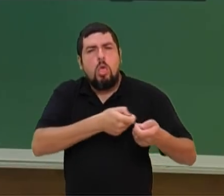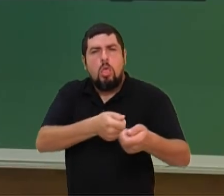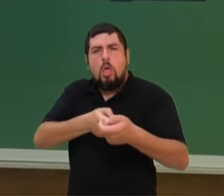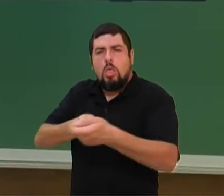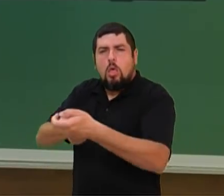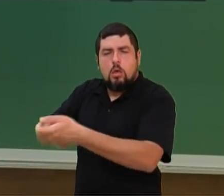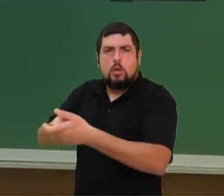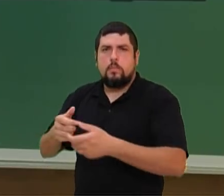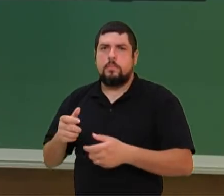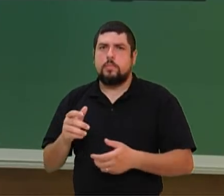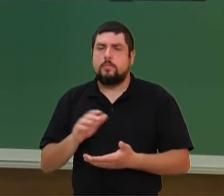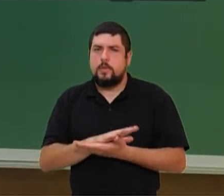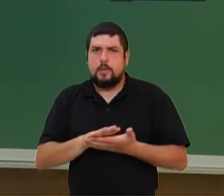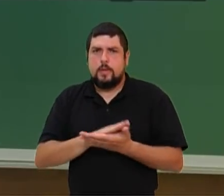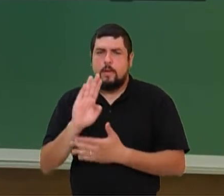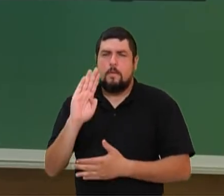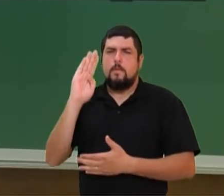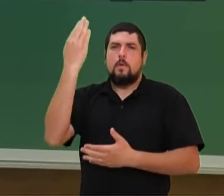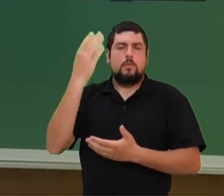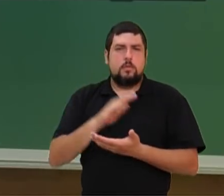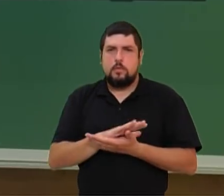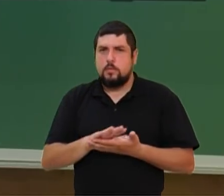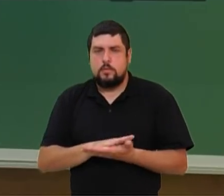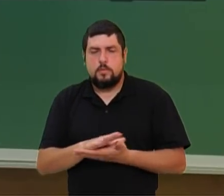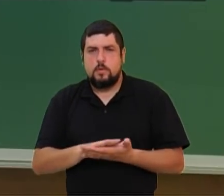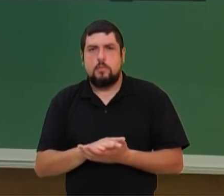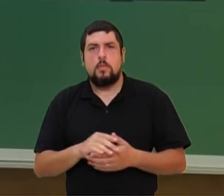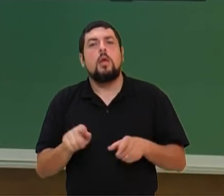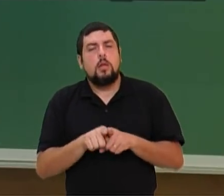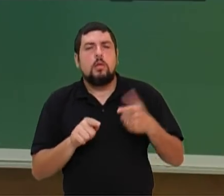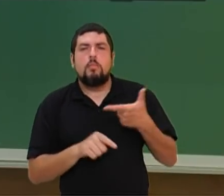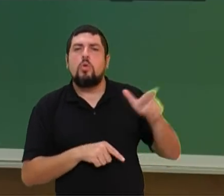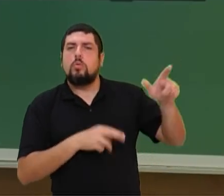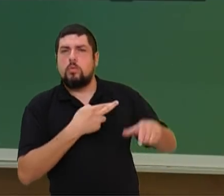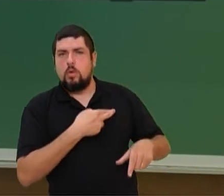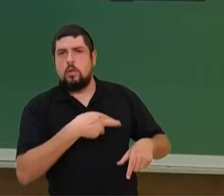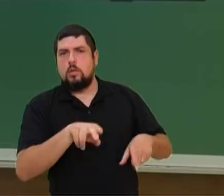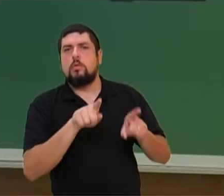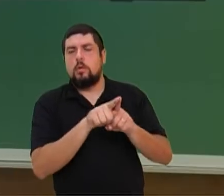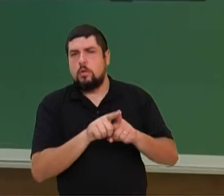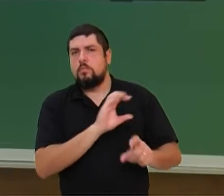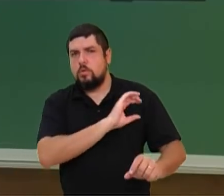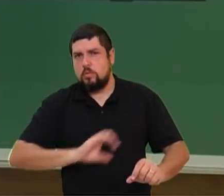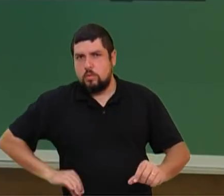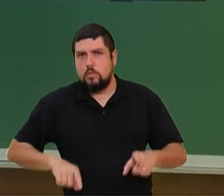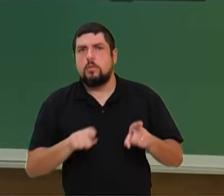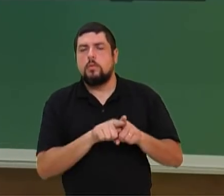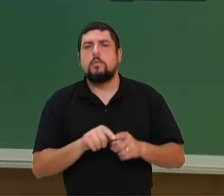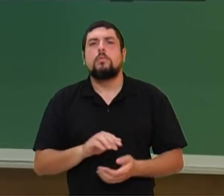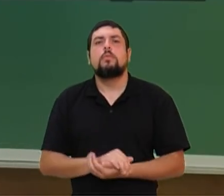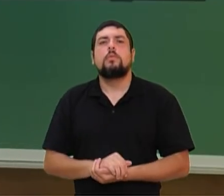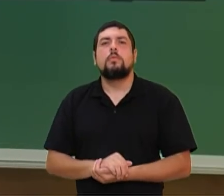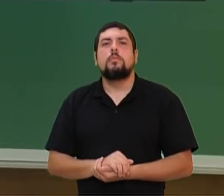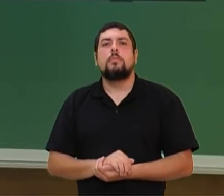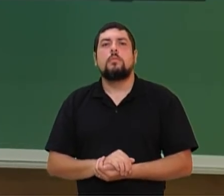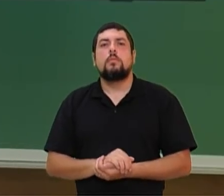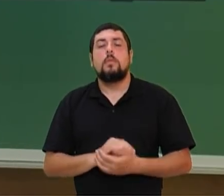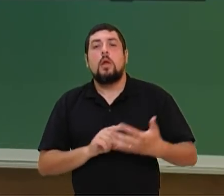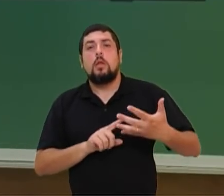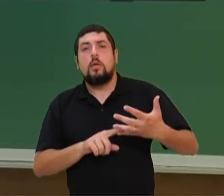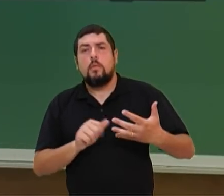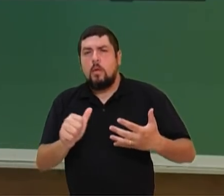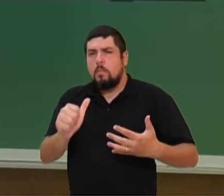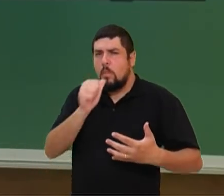coisa que também tem dentro das outras religiões, inclusive no cristianismo, né? E não beber álcool